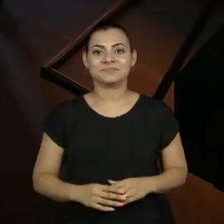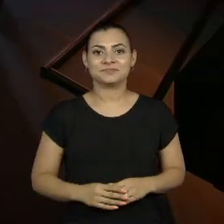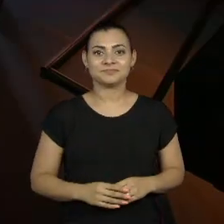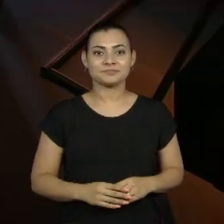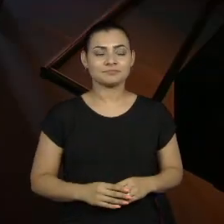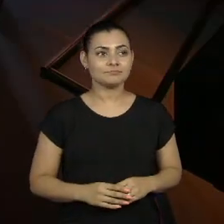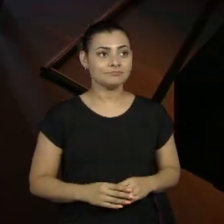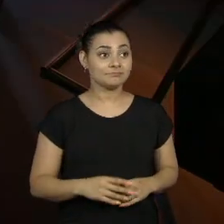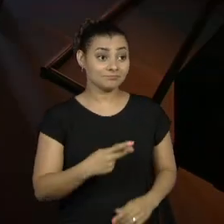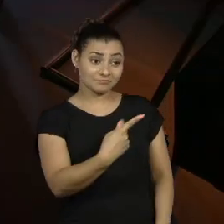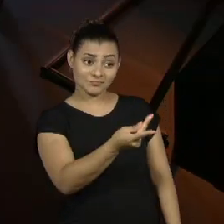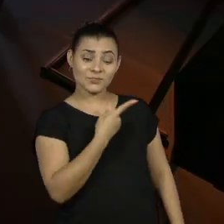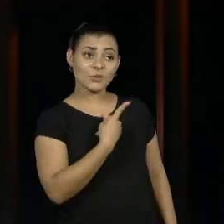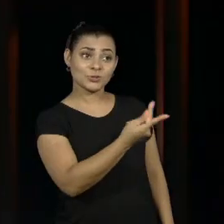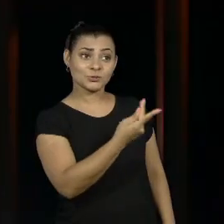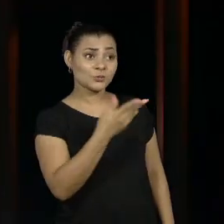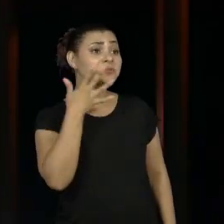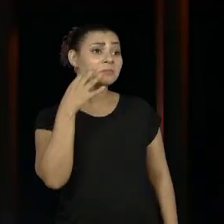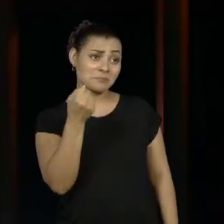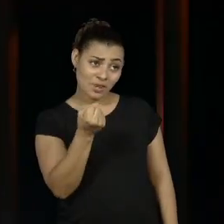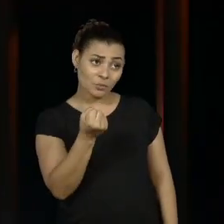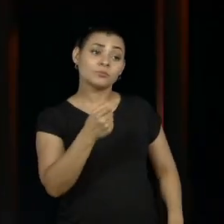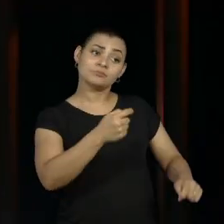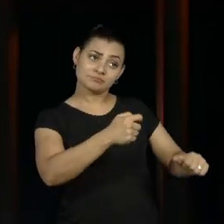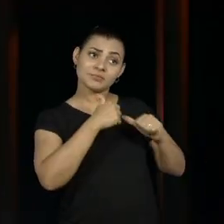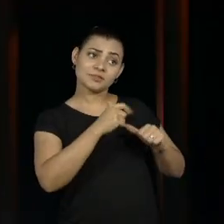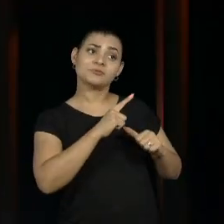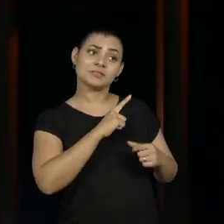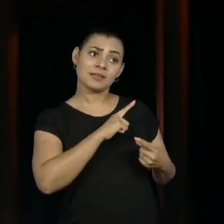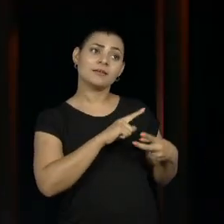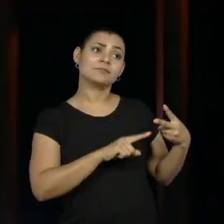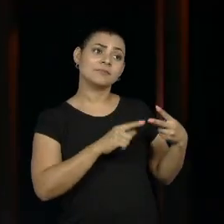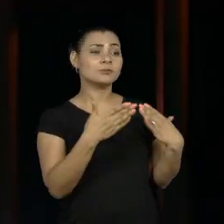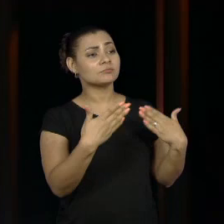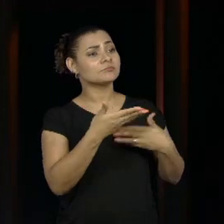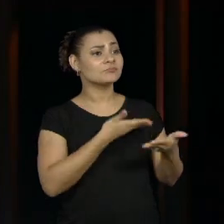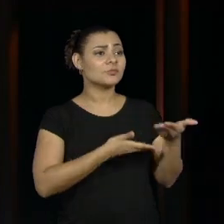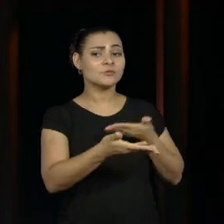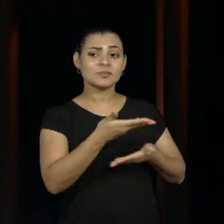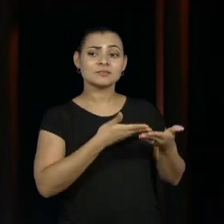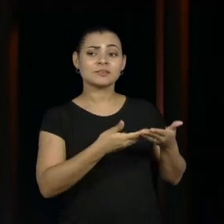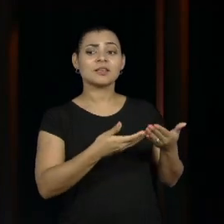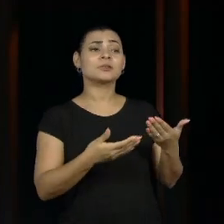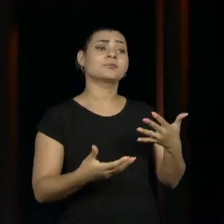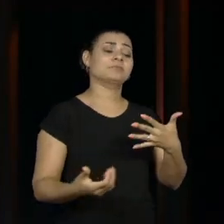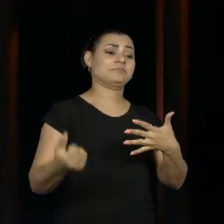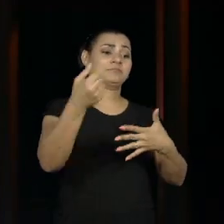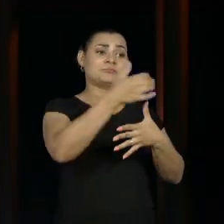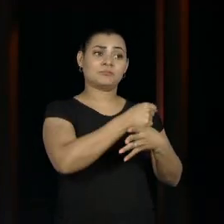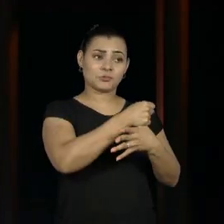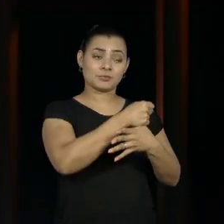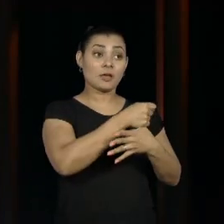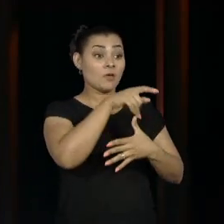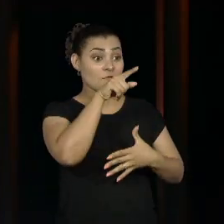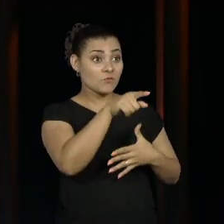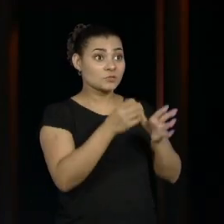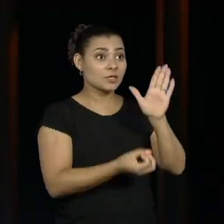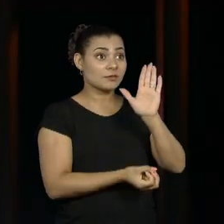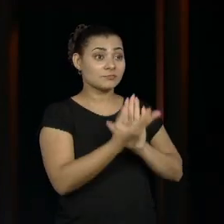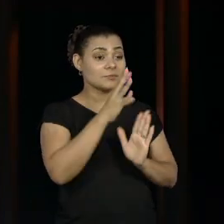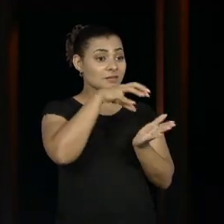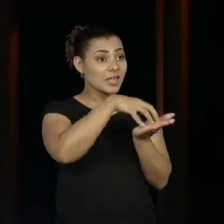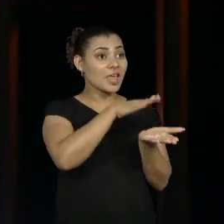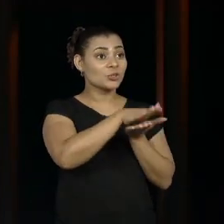William Nós dois somos brancos privilegiados estamos aqui conversando você e fundadora de uma